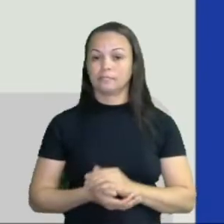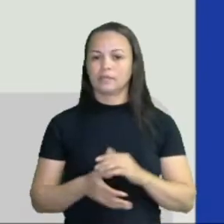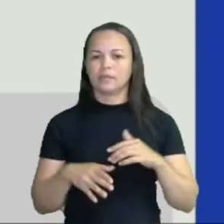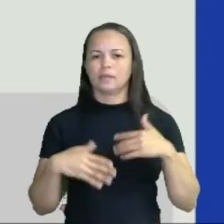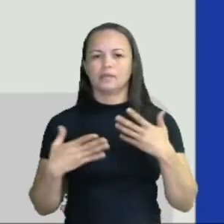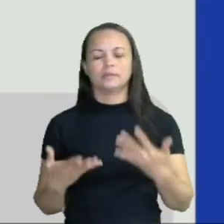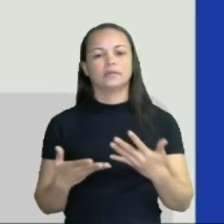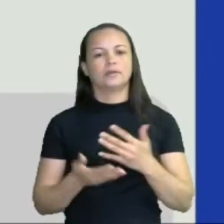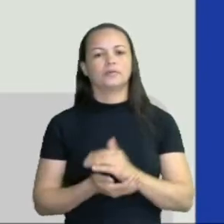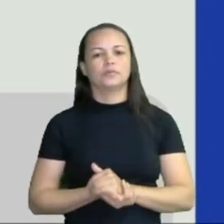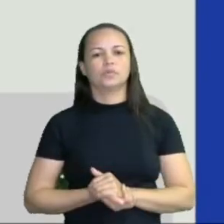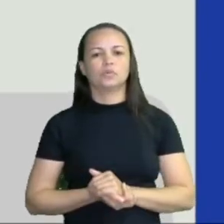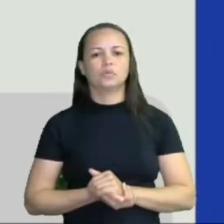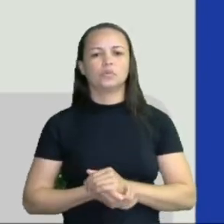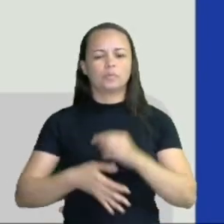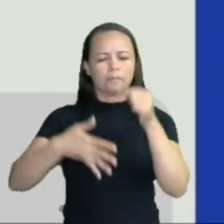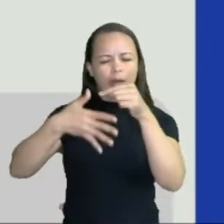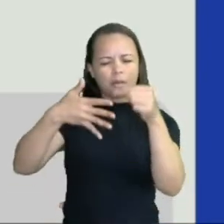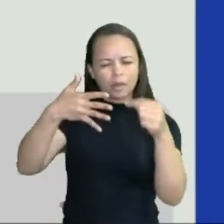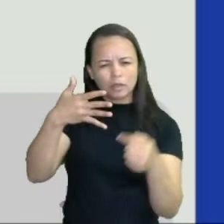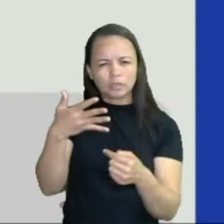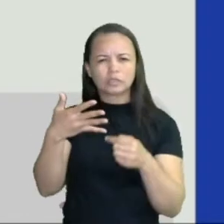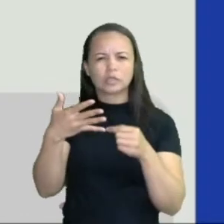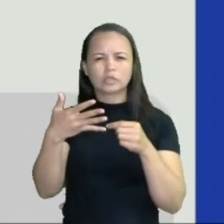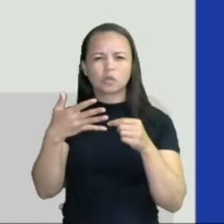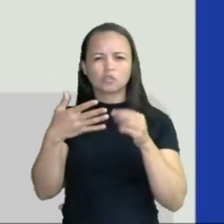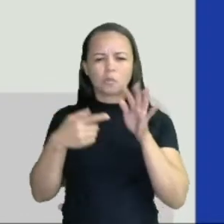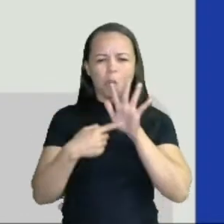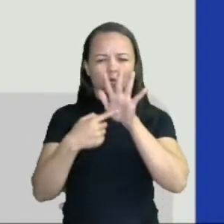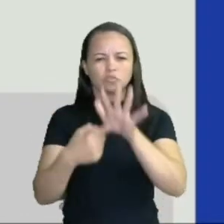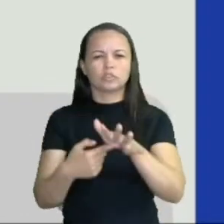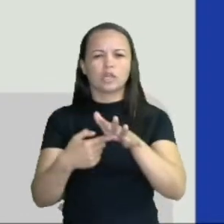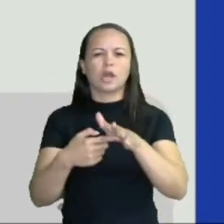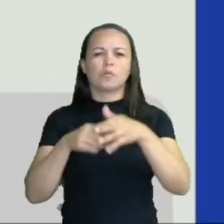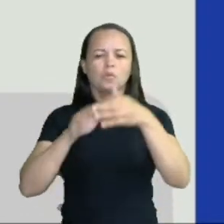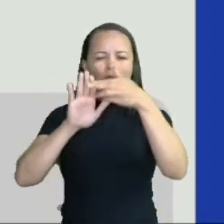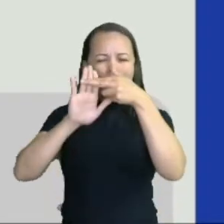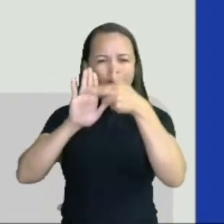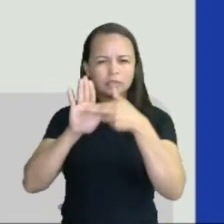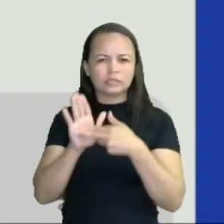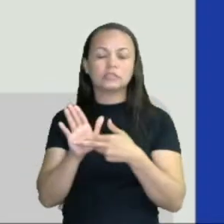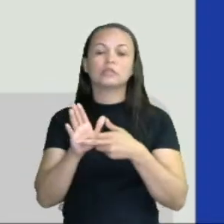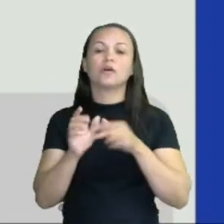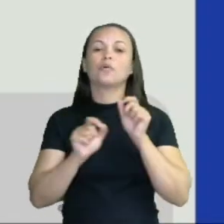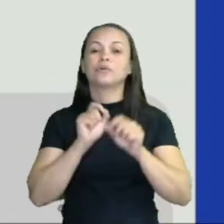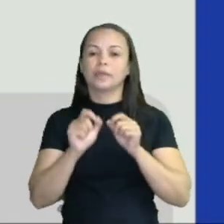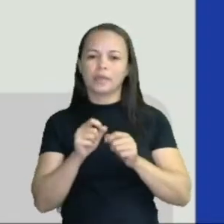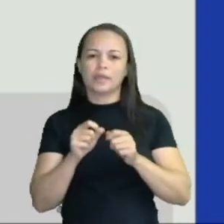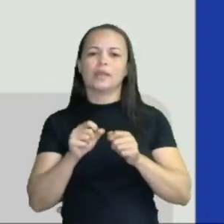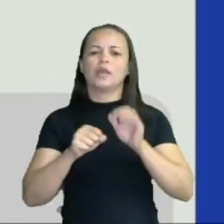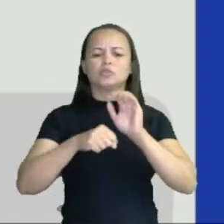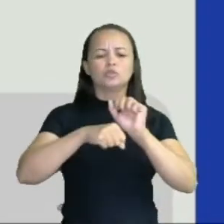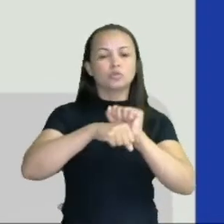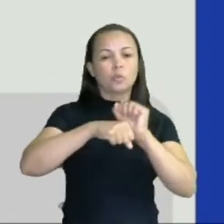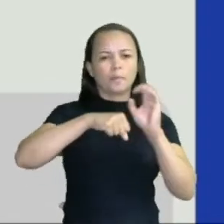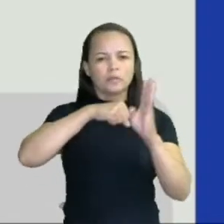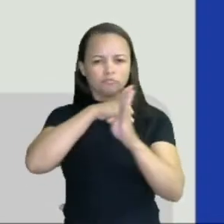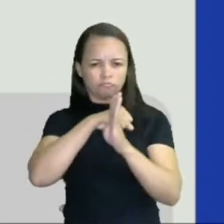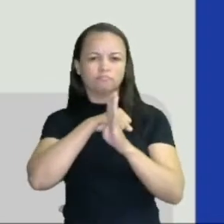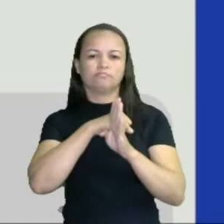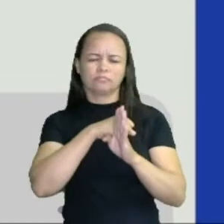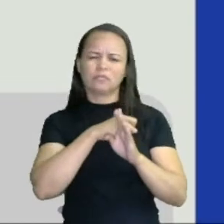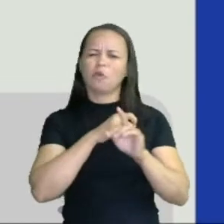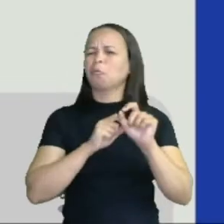Então, todas essas palavrinhas que nós identificamos na receita, trata-se de substantivos. Então, o que é um